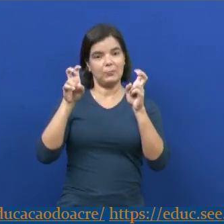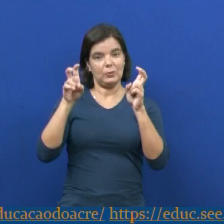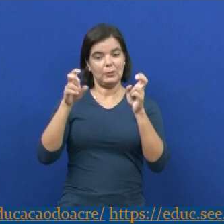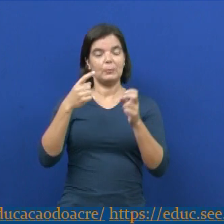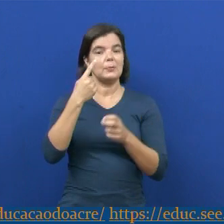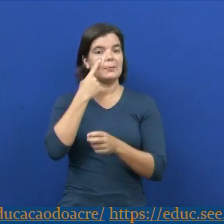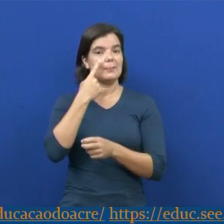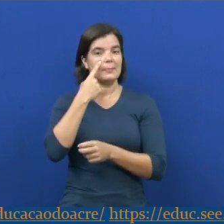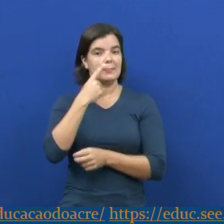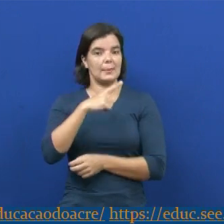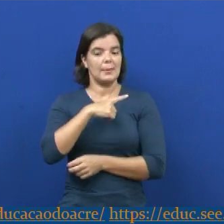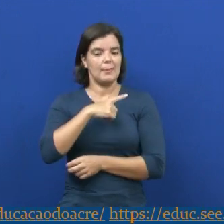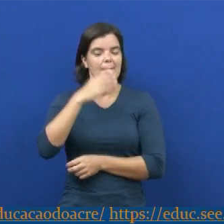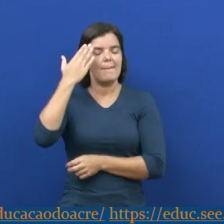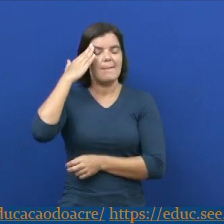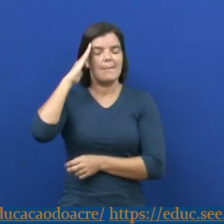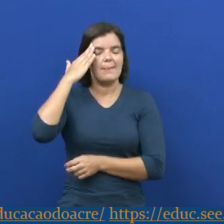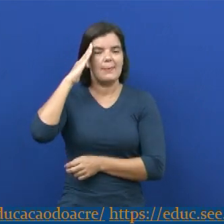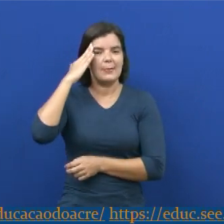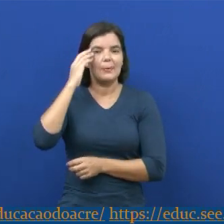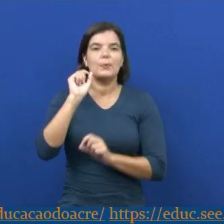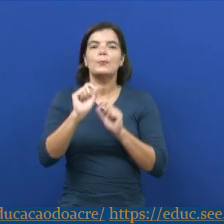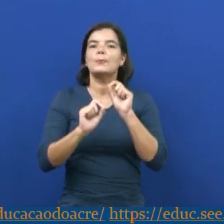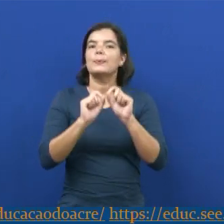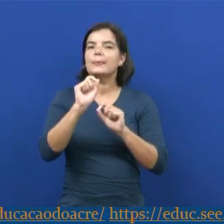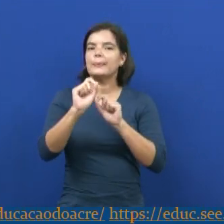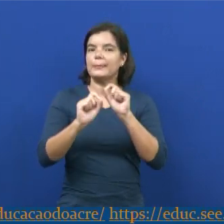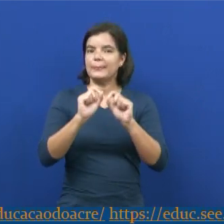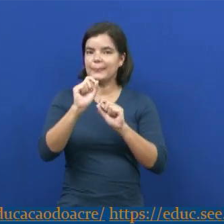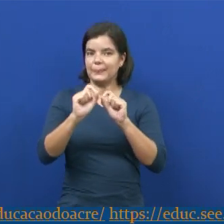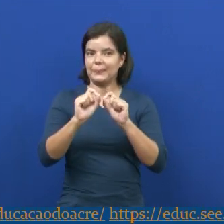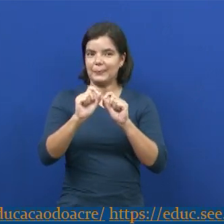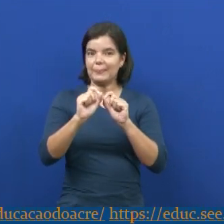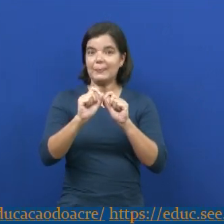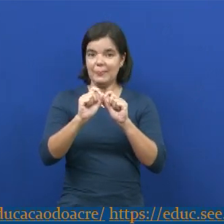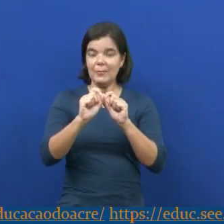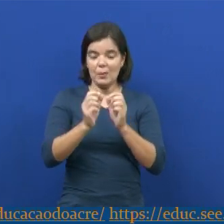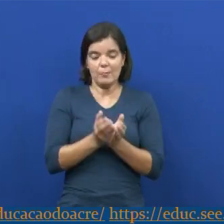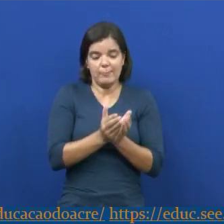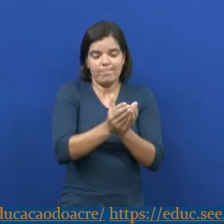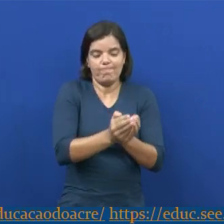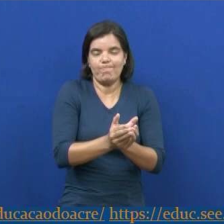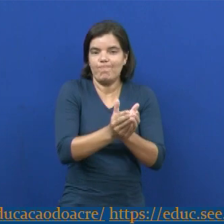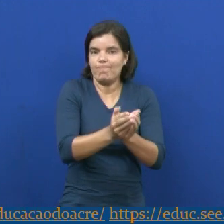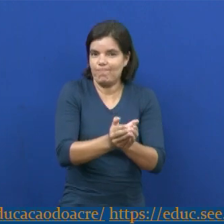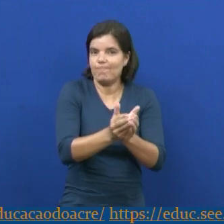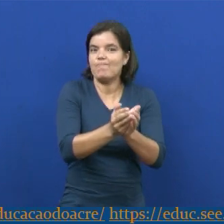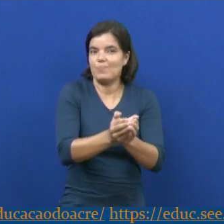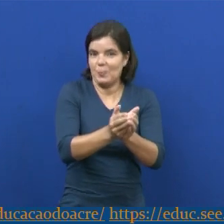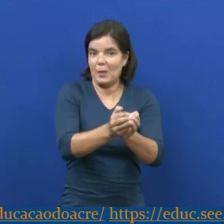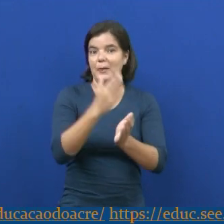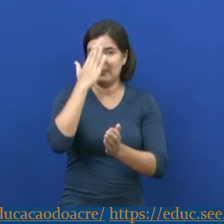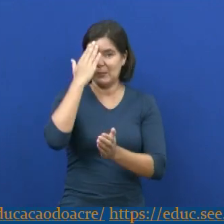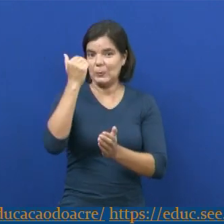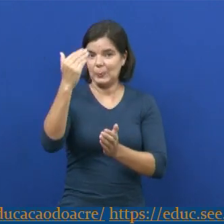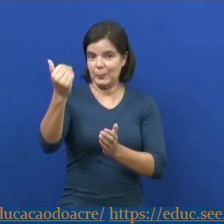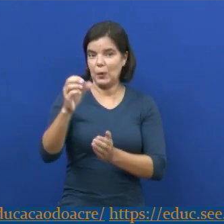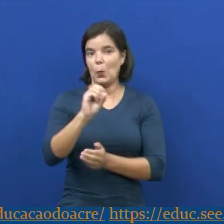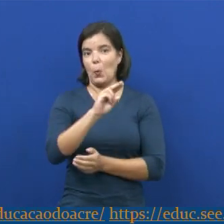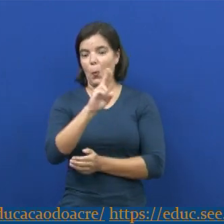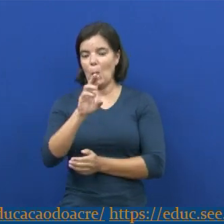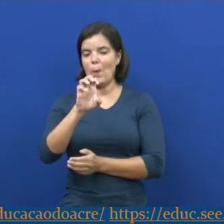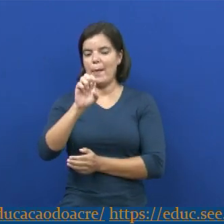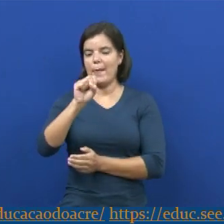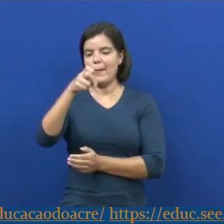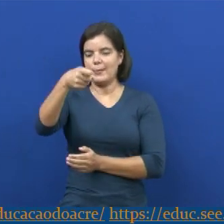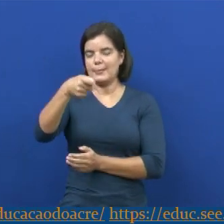que nós vamos compreender o que foram as grandes navegações ou então expansão